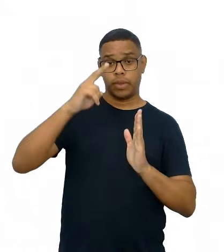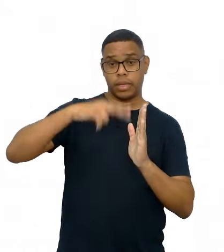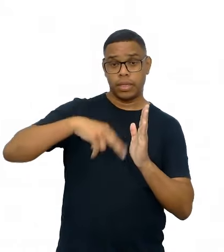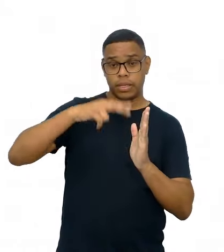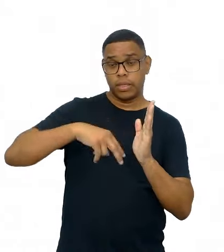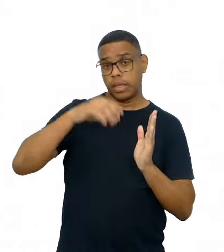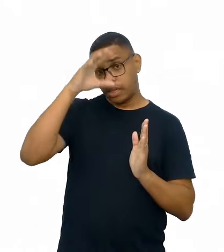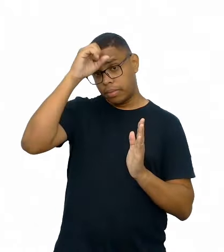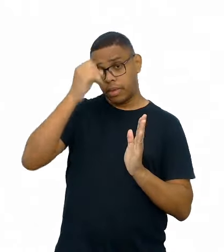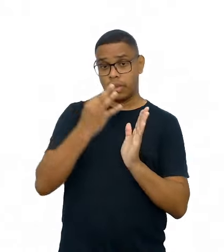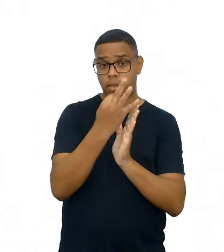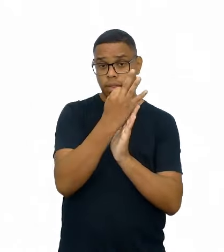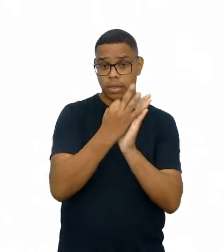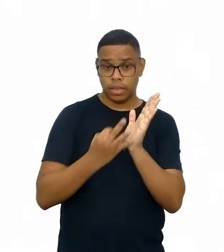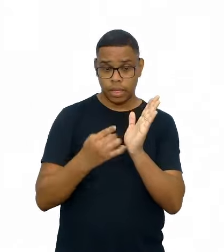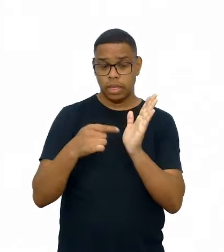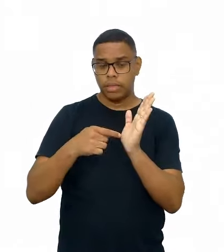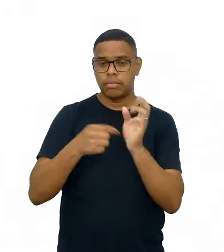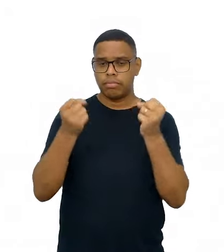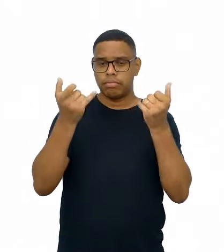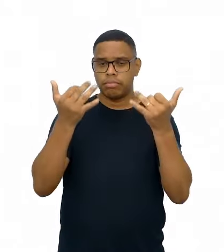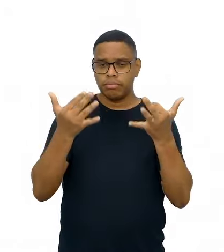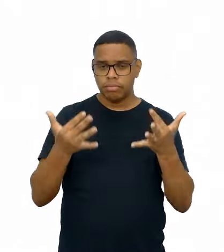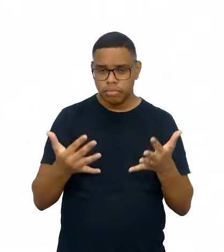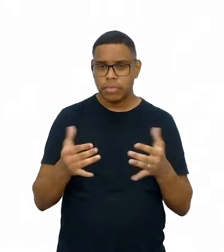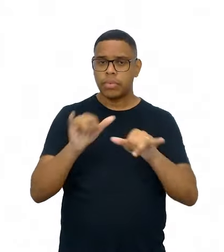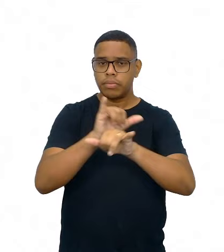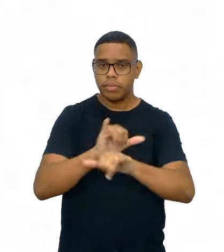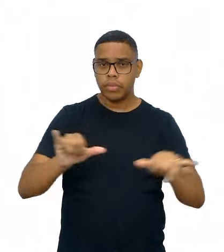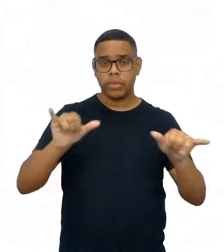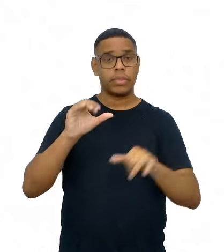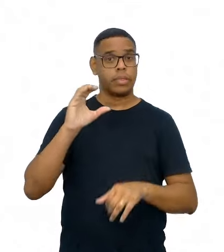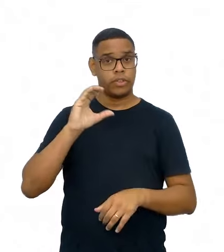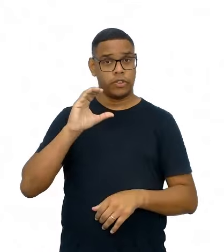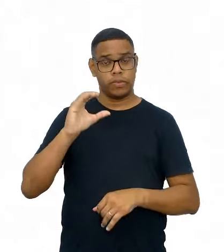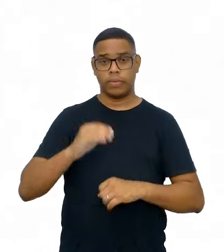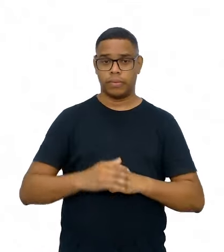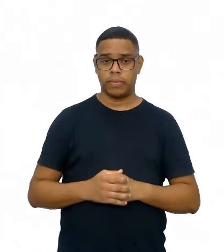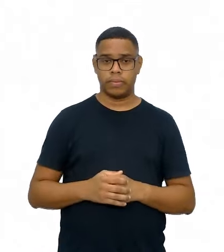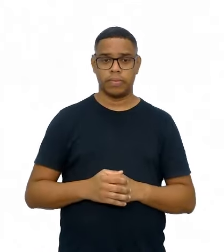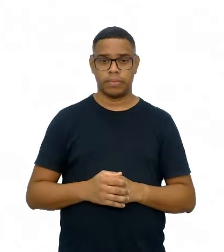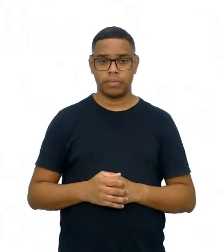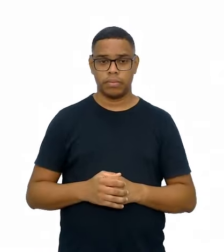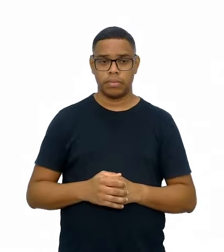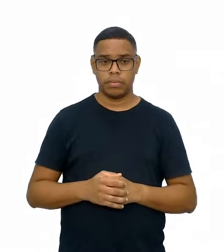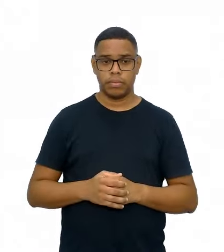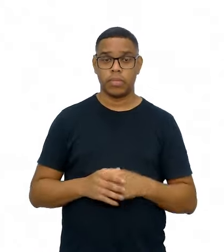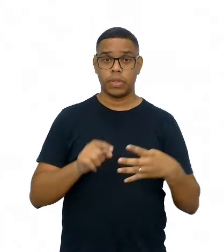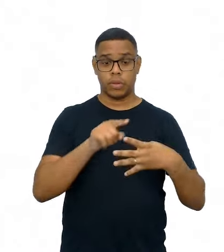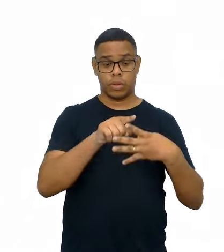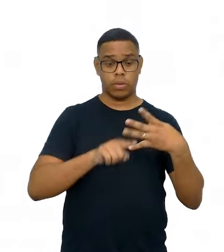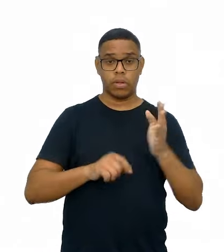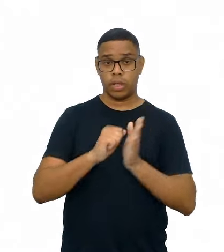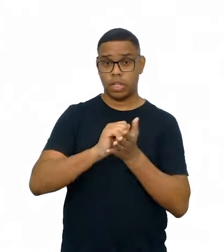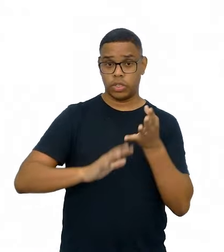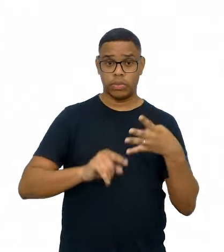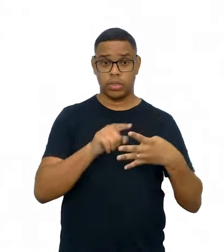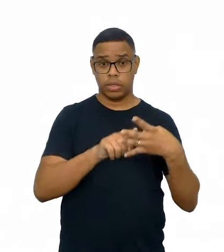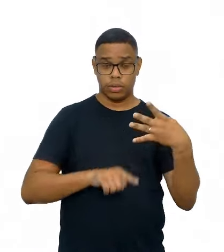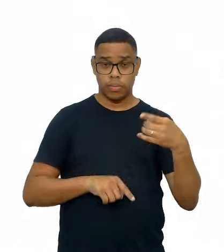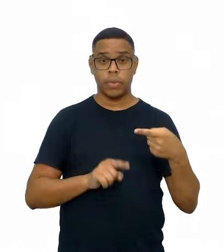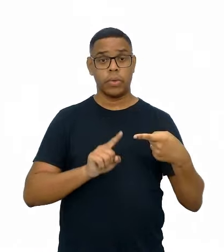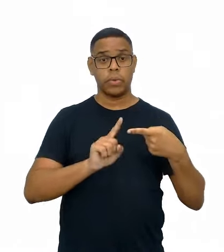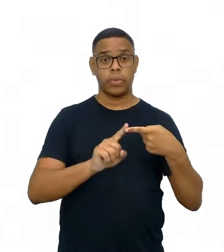São 4 atividades. A 1, responder a pergunta sobre como podem obter informações sobre um